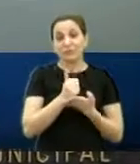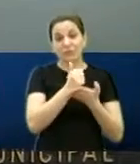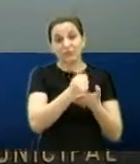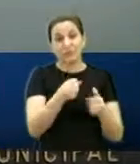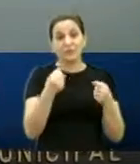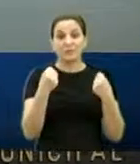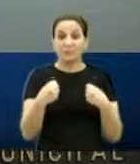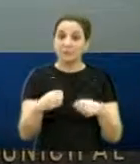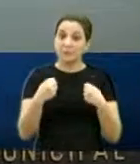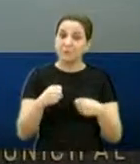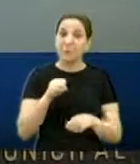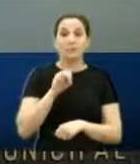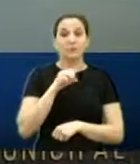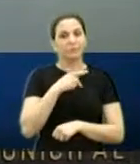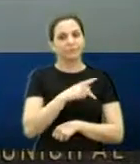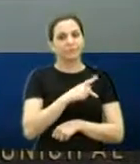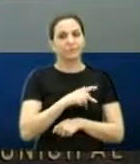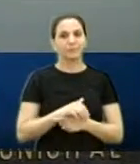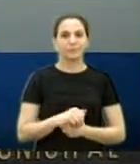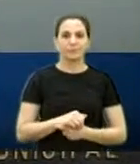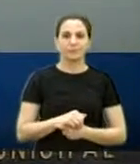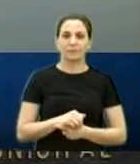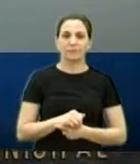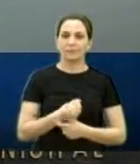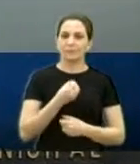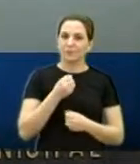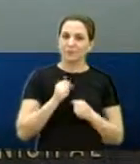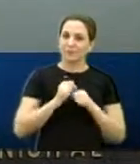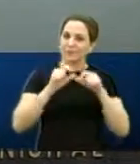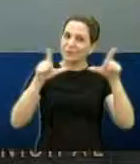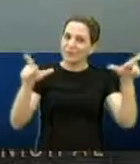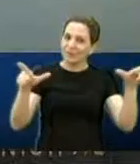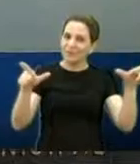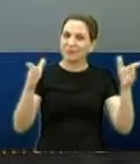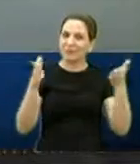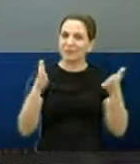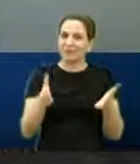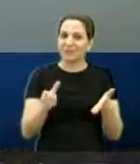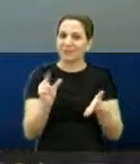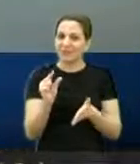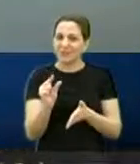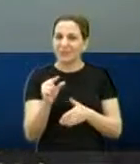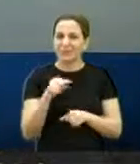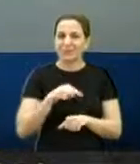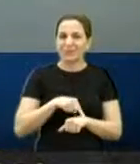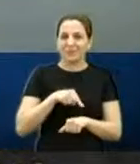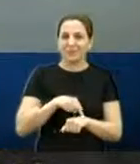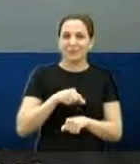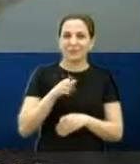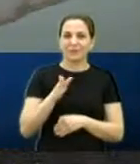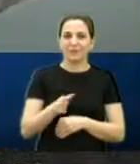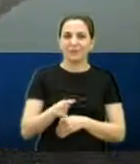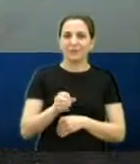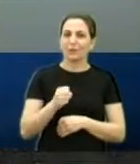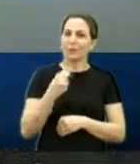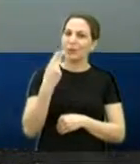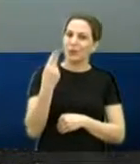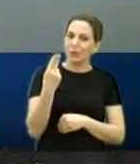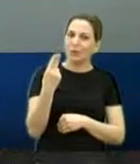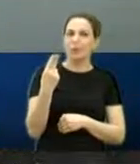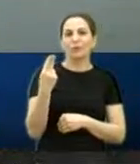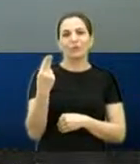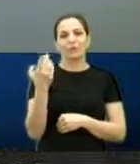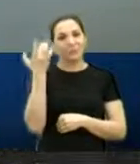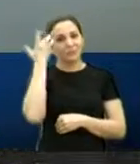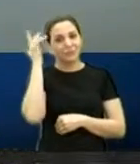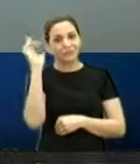caso necessário. Boa sorte, né, nesse pouco tempo, né, ou não sabemos qual